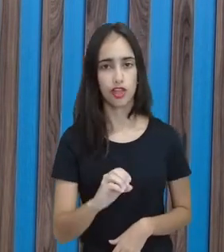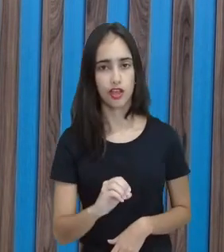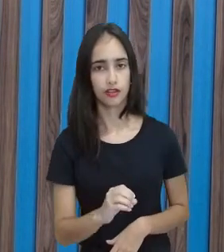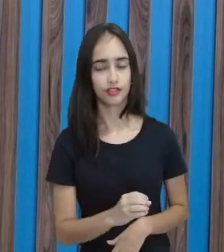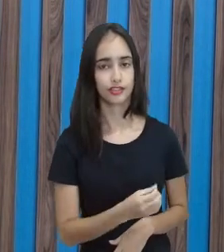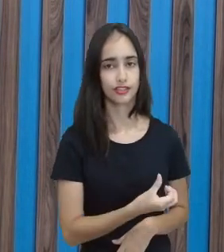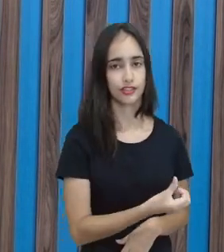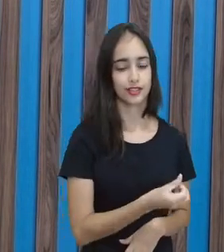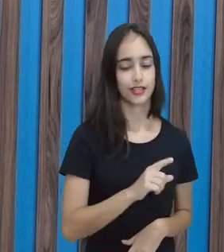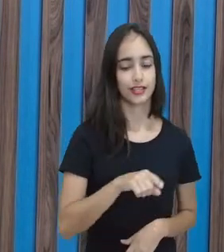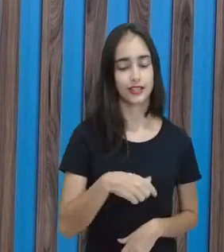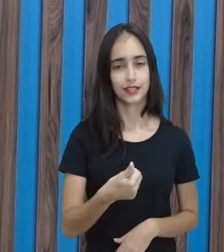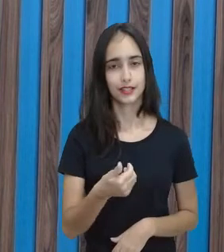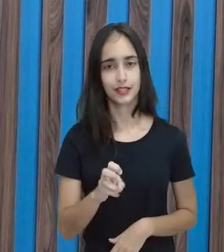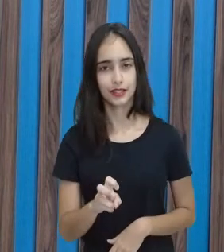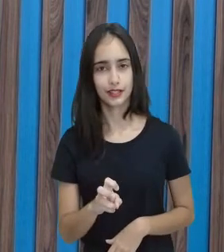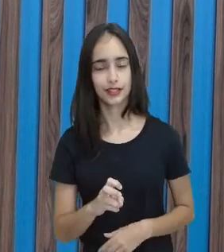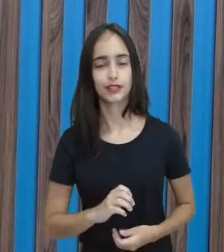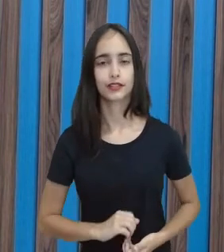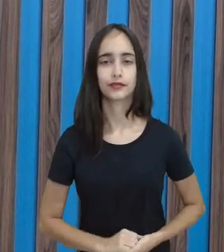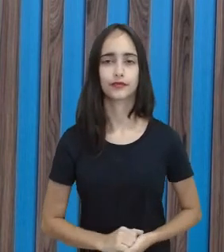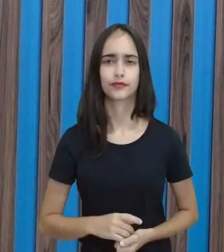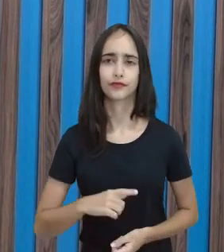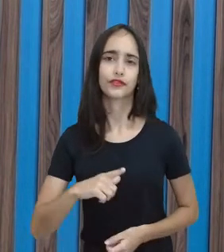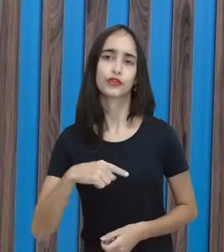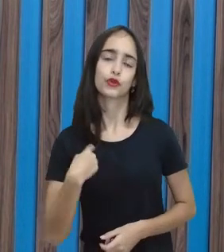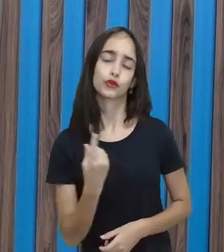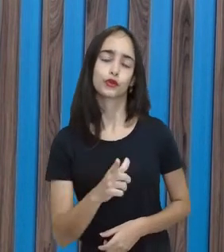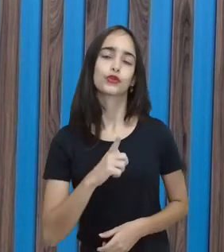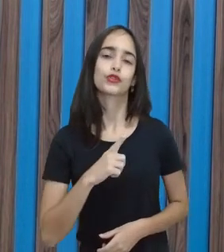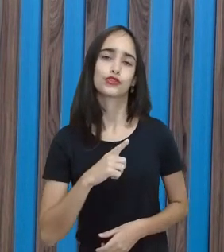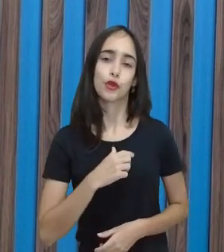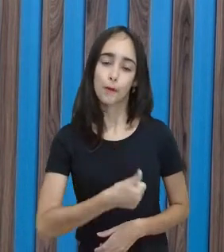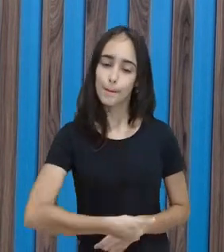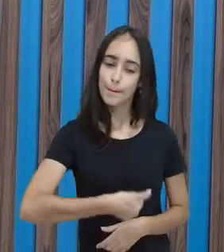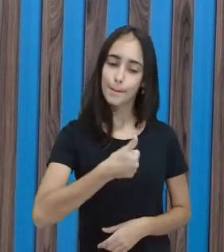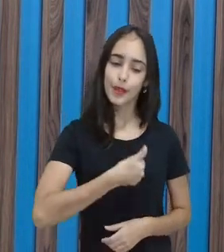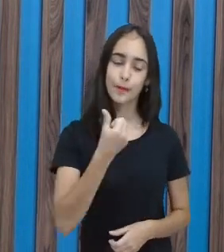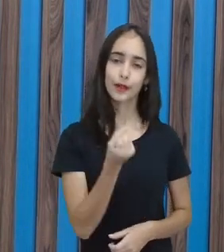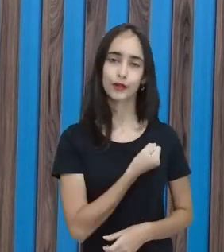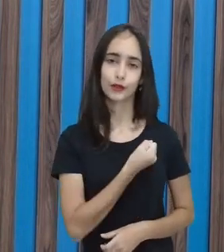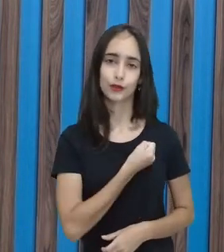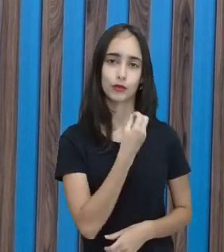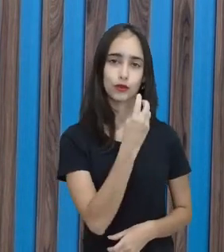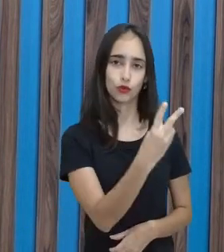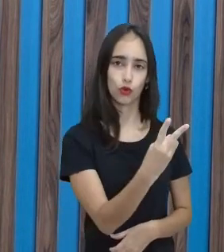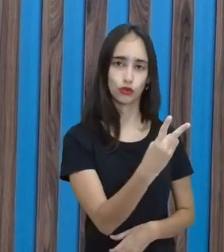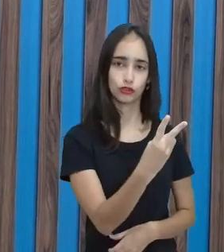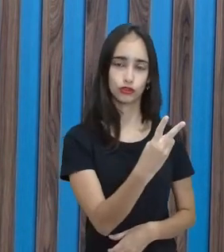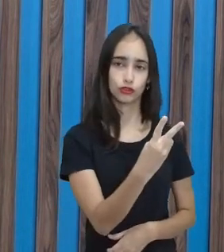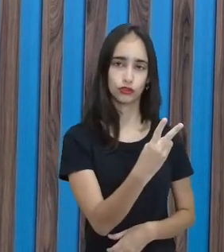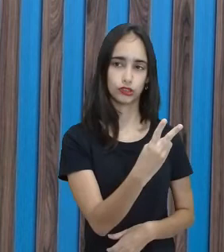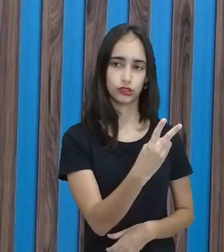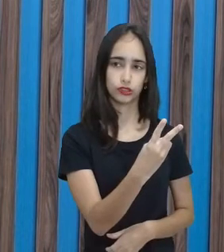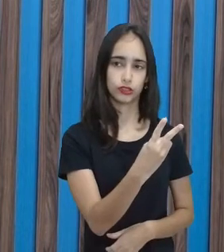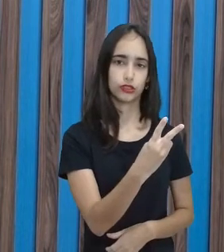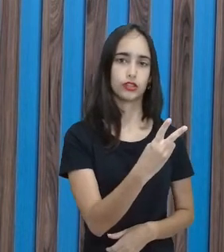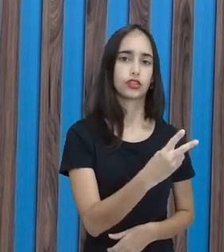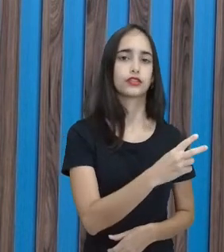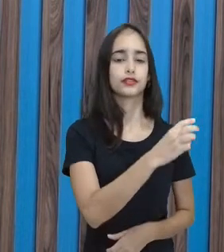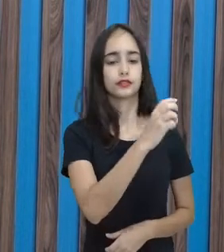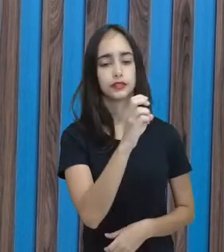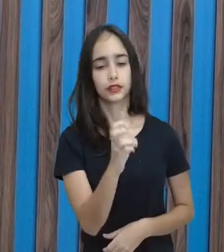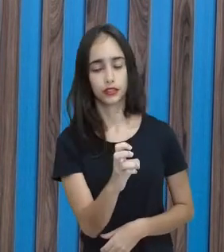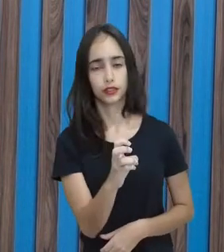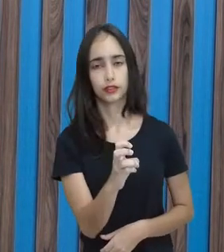15. Aqui eu tenho o primeiro número representando x, 2 segundos e o segundo 5